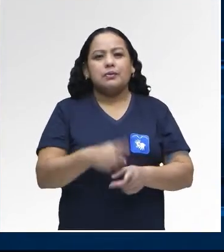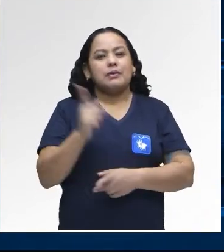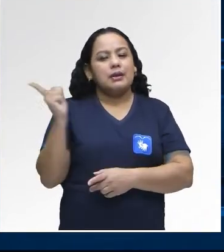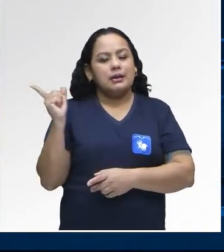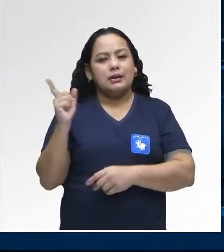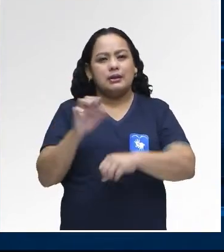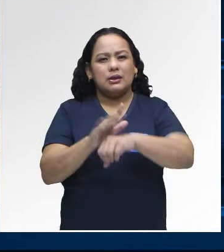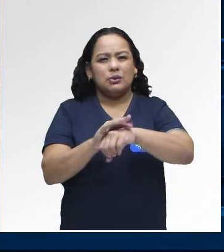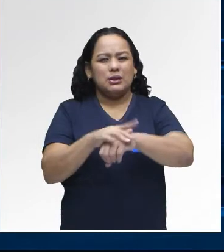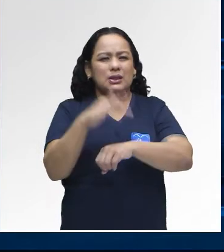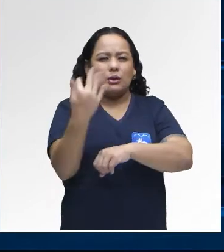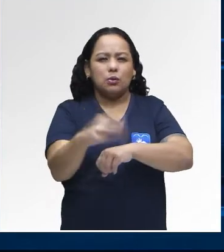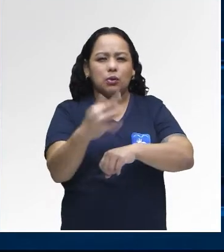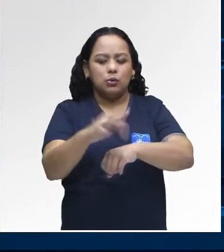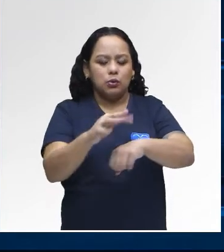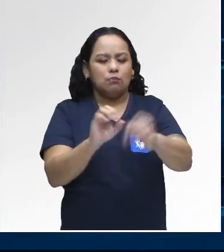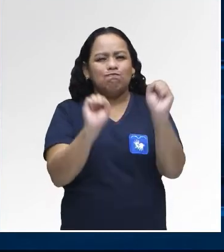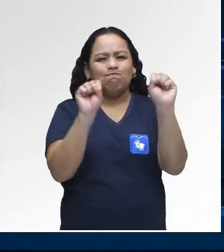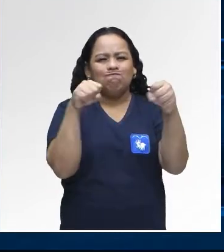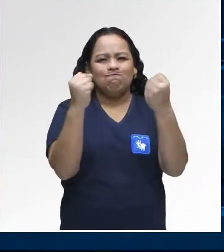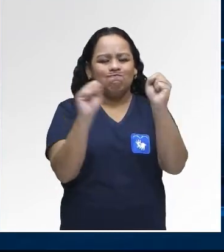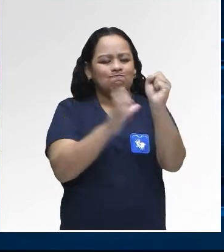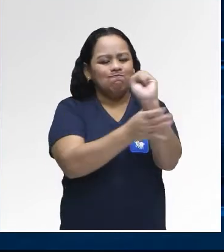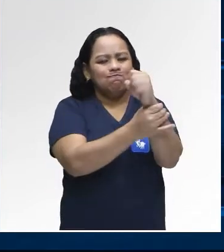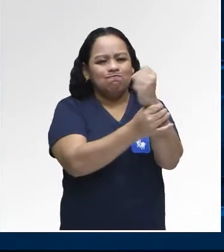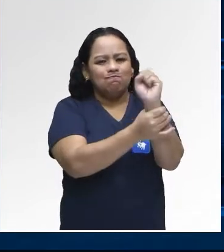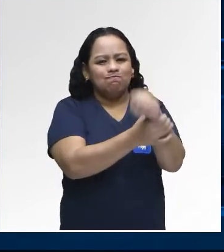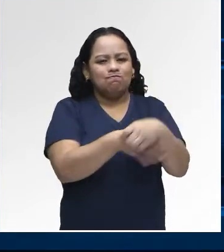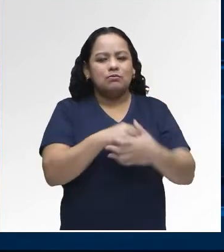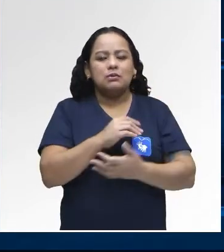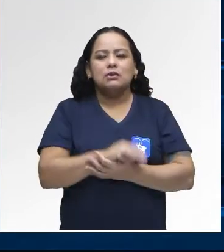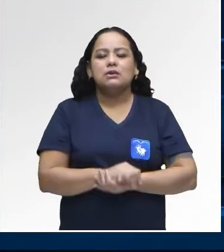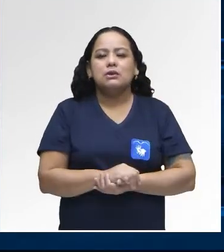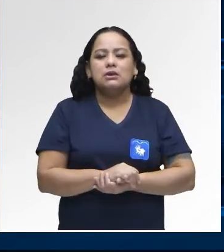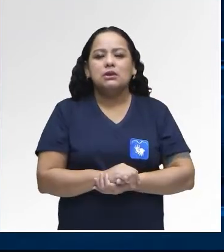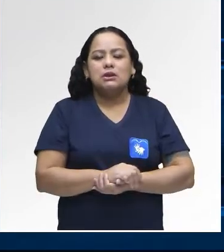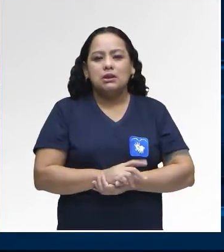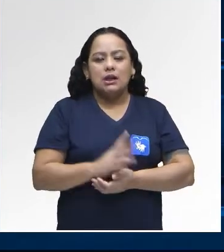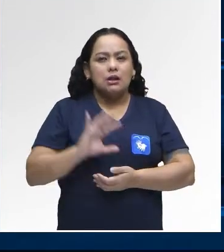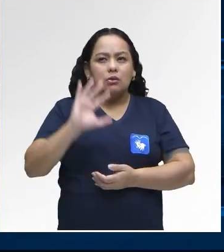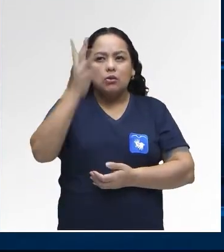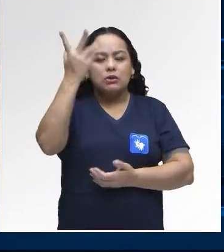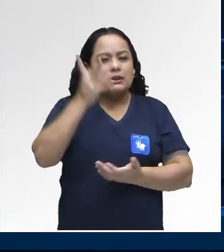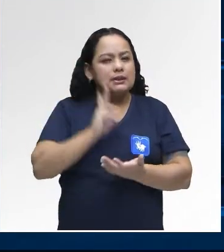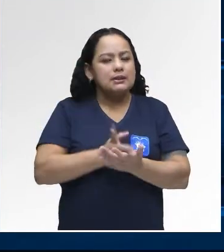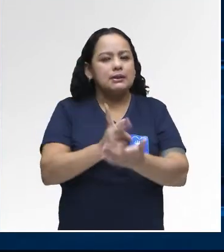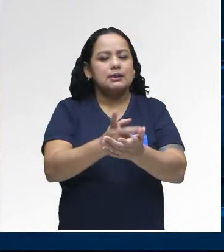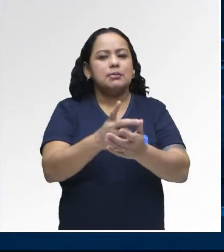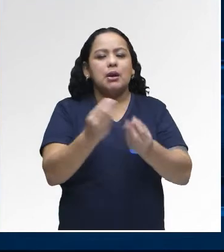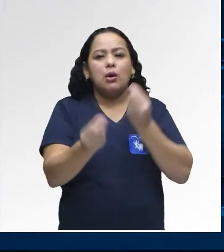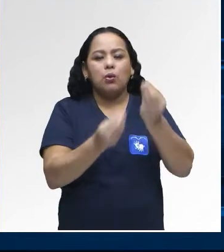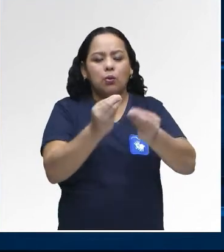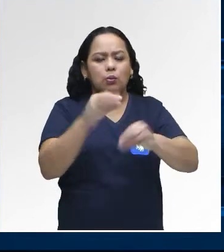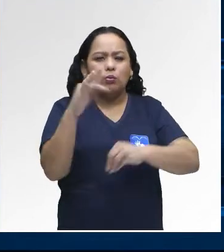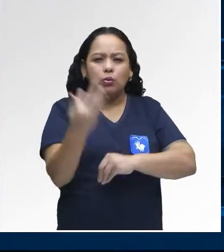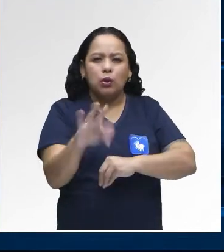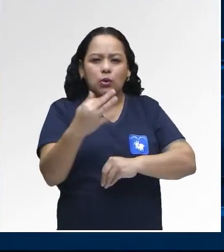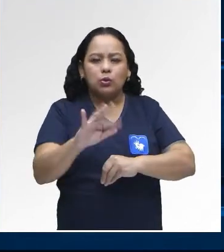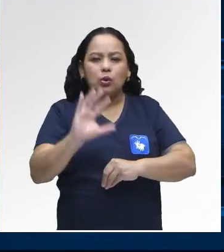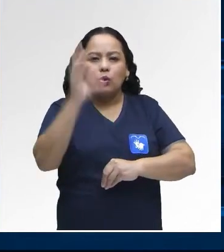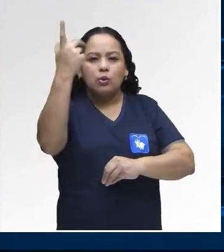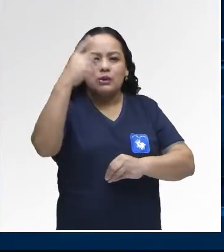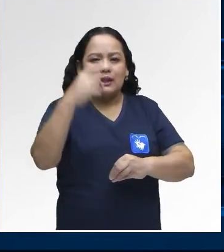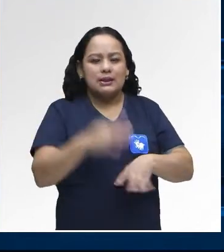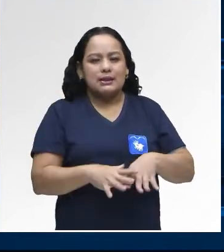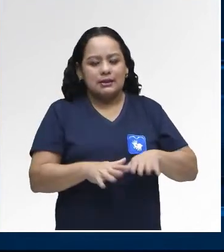dor extrema. Então, assim, normalmente, na maioria dos casos, essa dor, ela ocorre no pé.